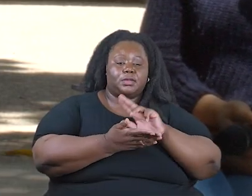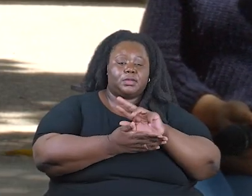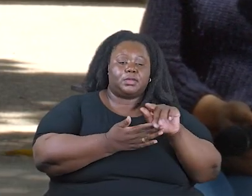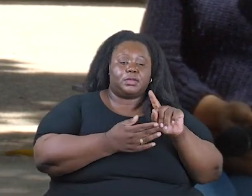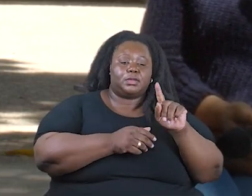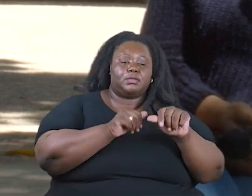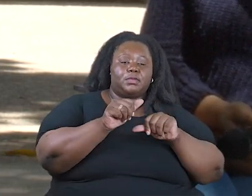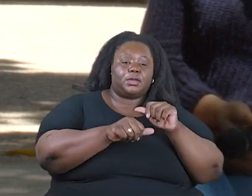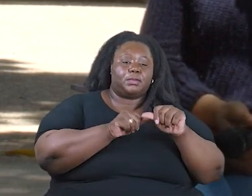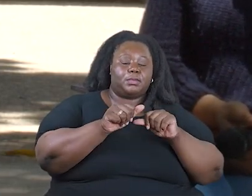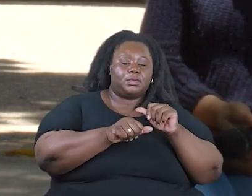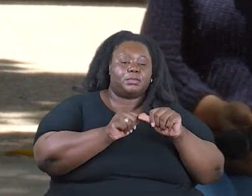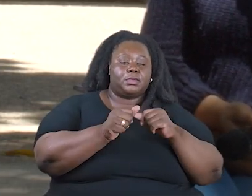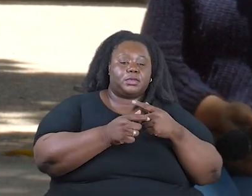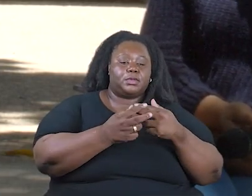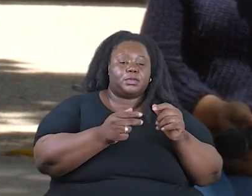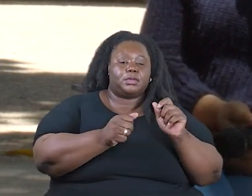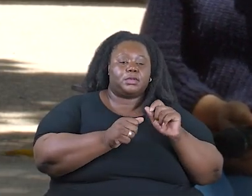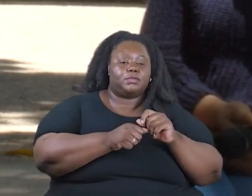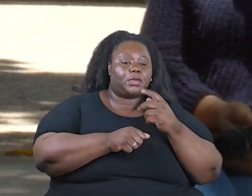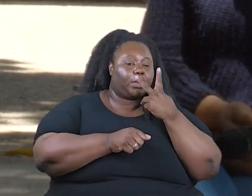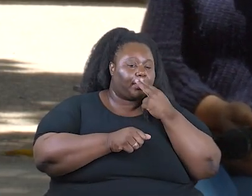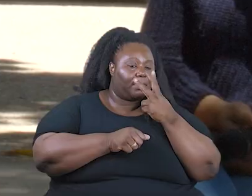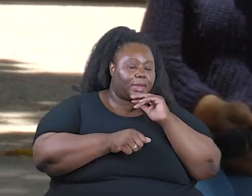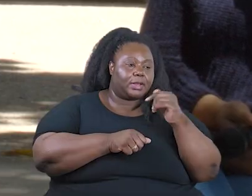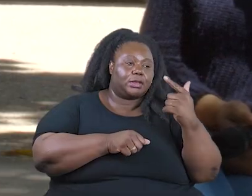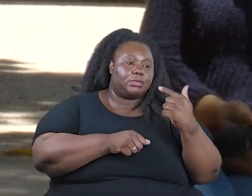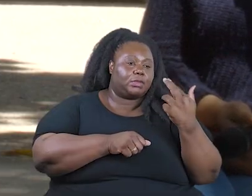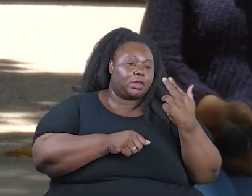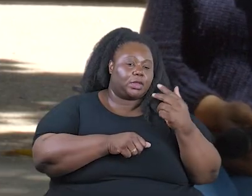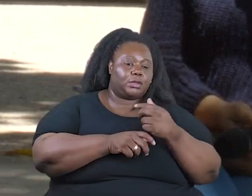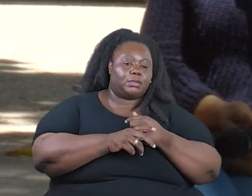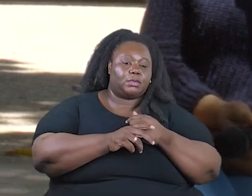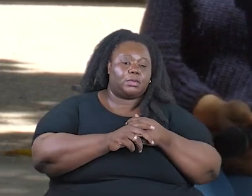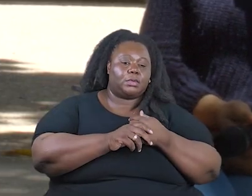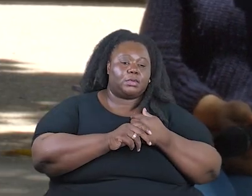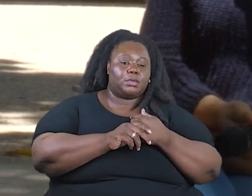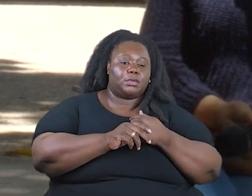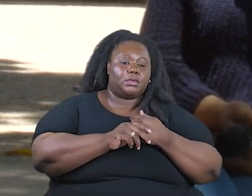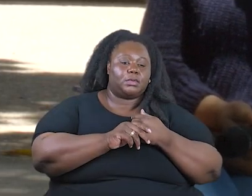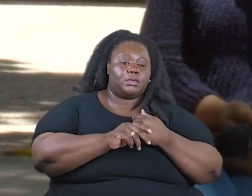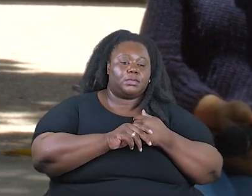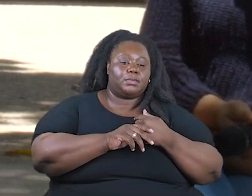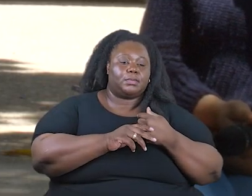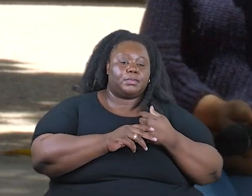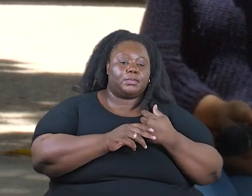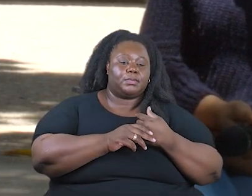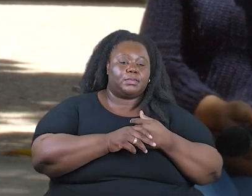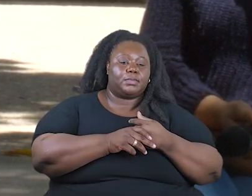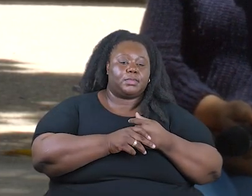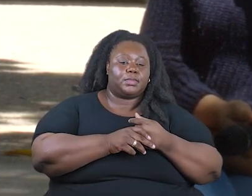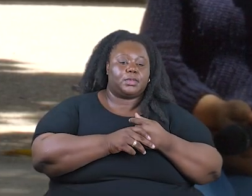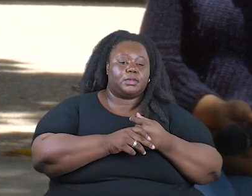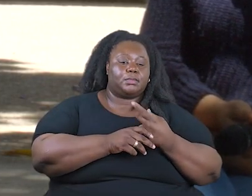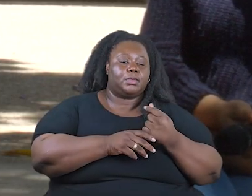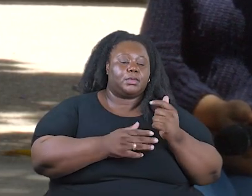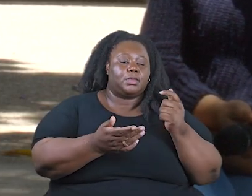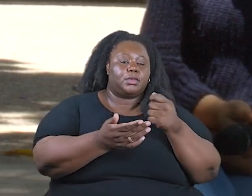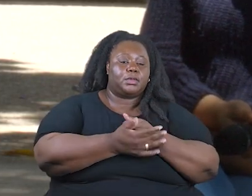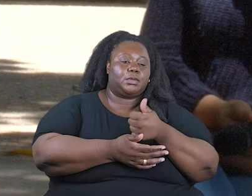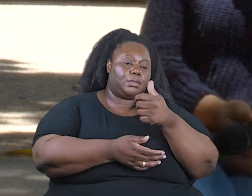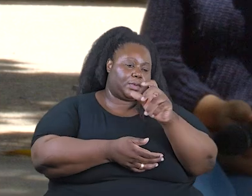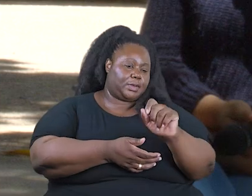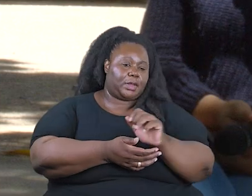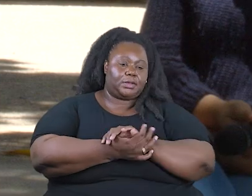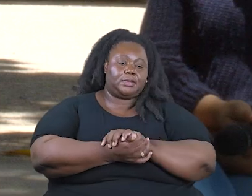essas versões, vai alternando os cadernos e fica parecendo que não tem nenhum igual ao outro. E aí, como era um livro barato, eu